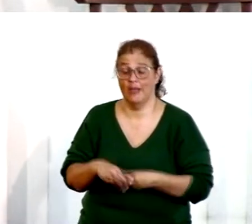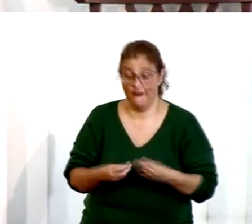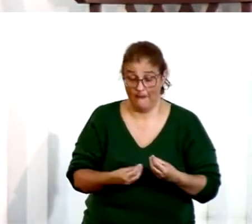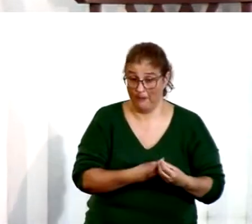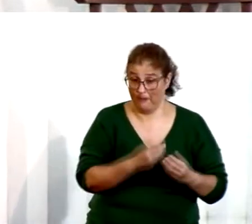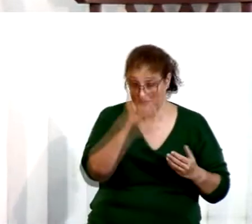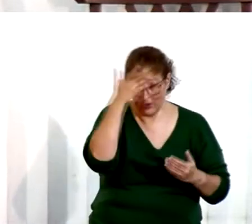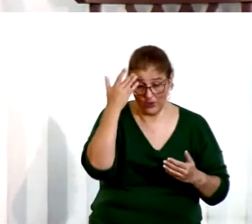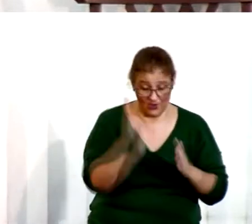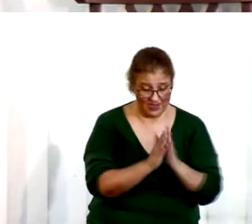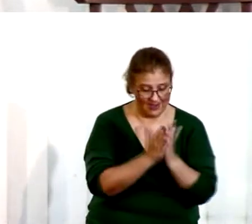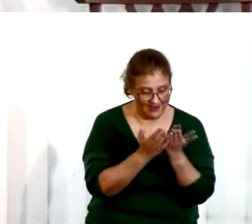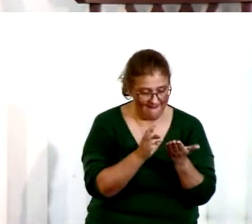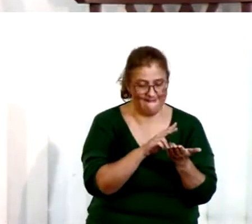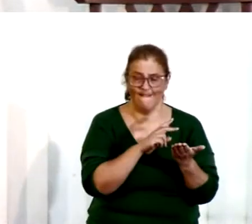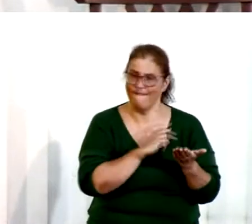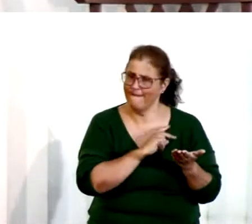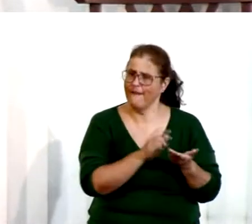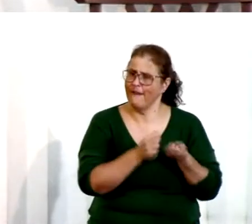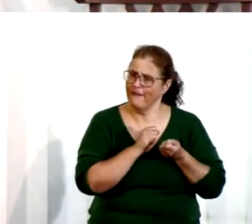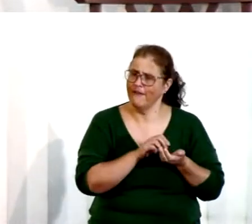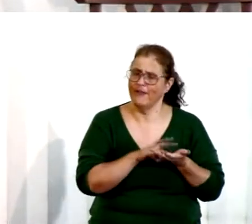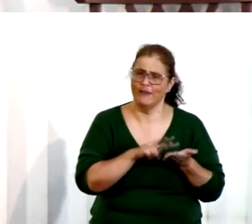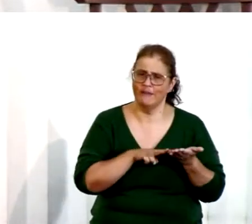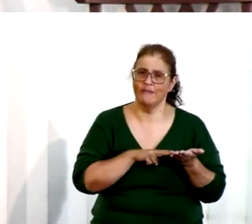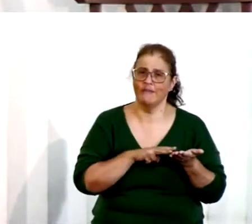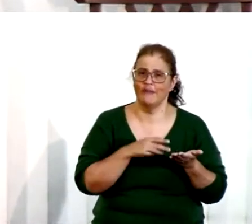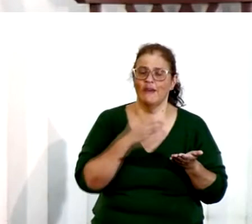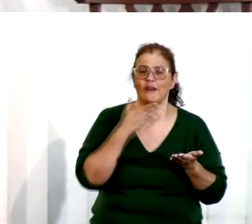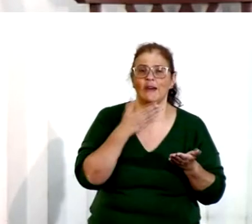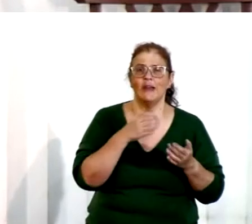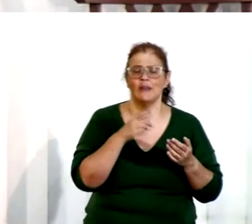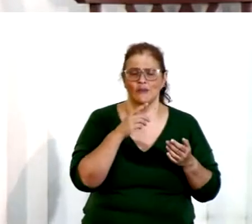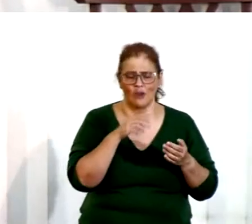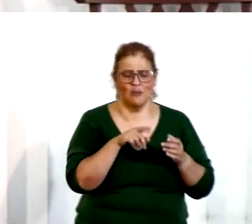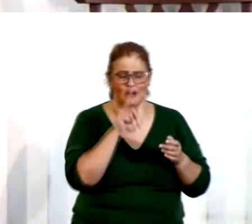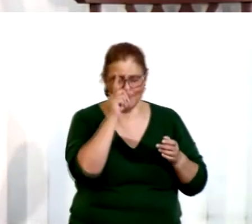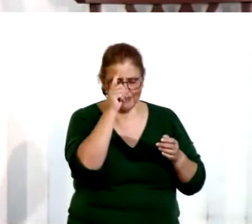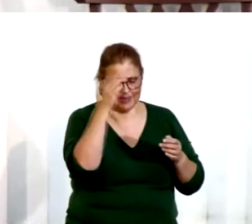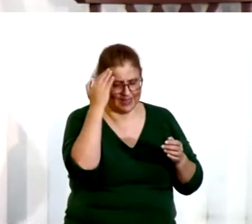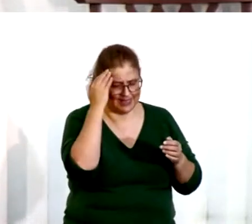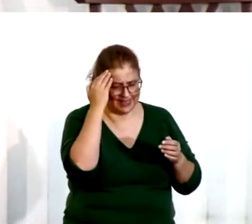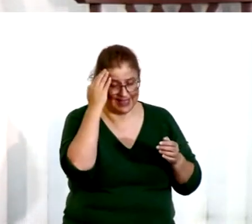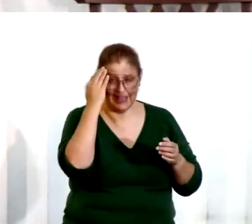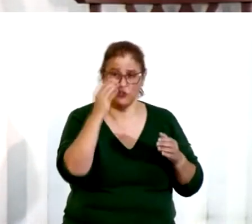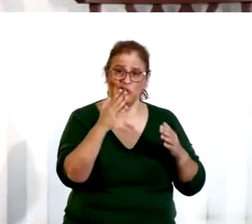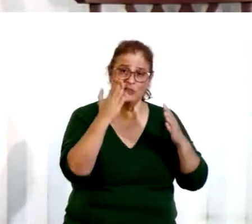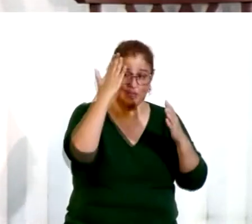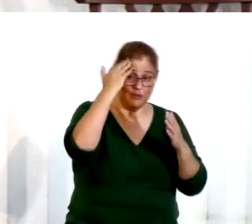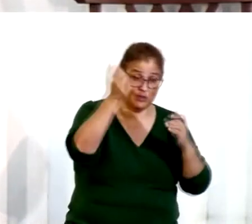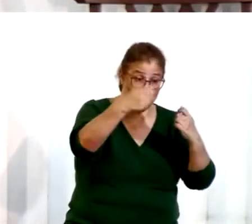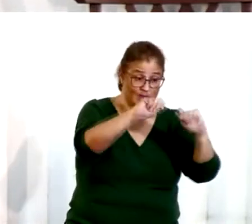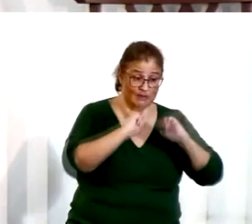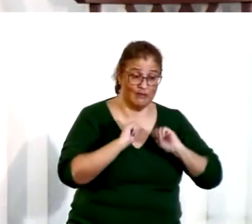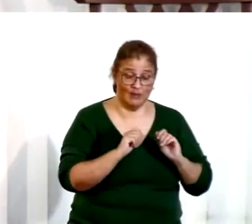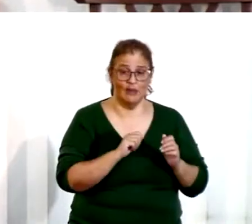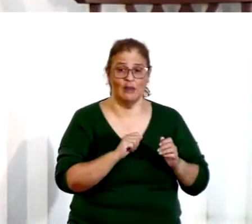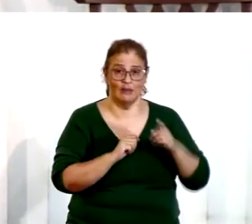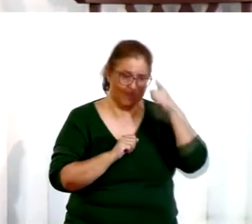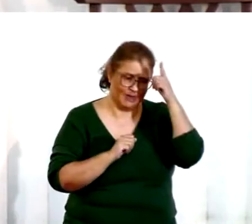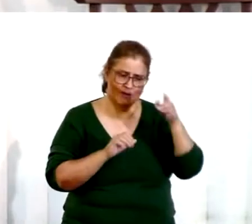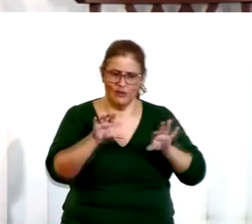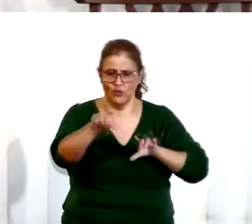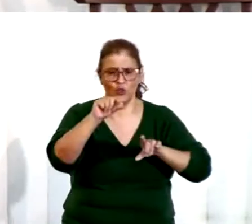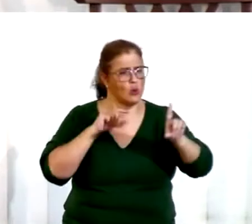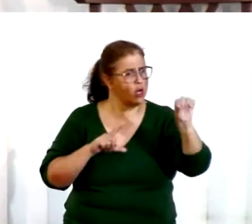mais certezas para tomadas de decisões. Uma pessoa que busca na palavra sempre confiará mais em Deus do que em